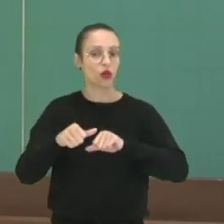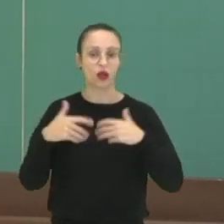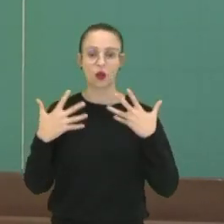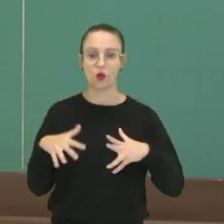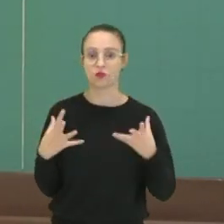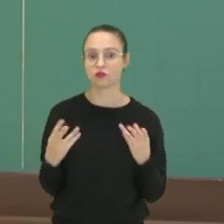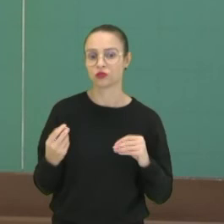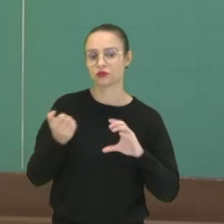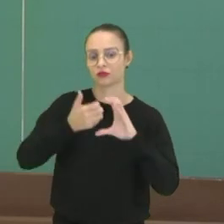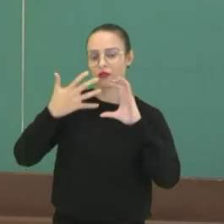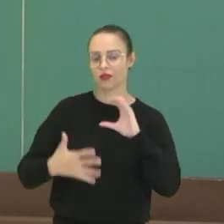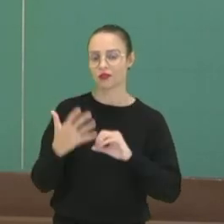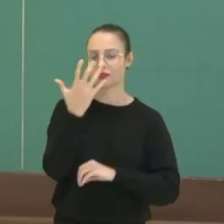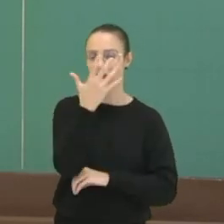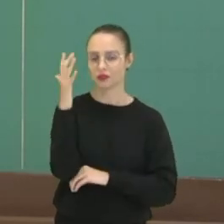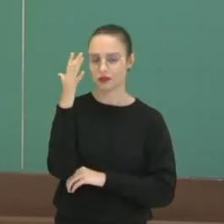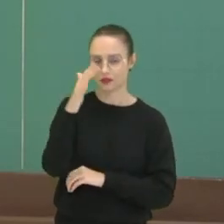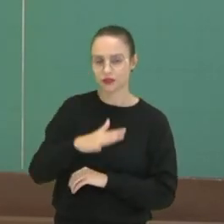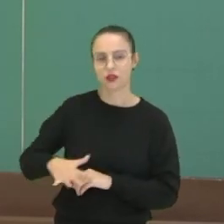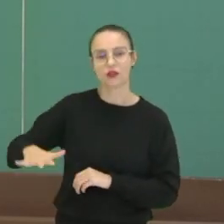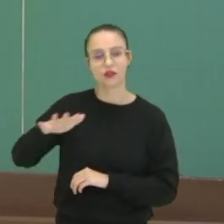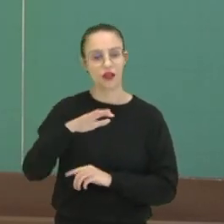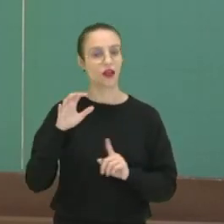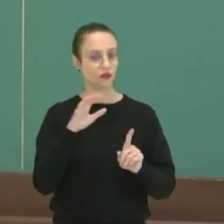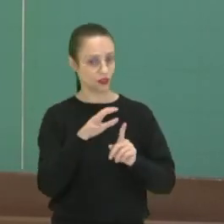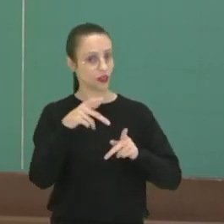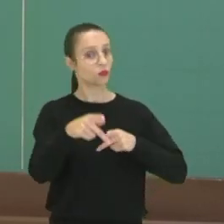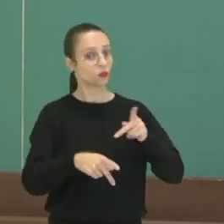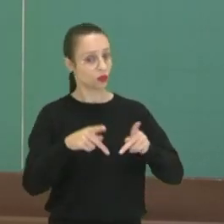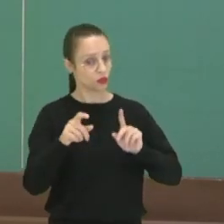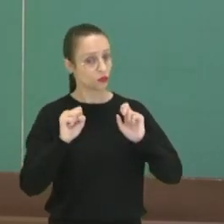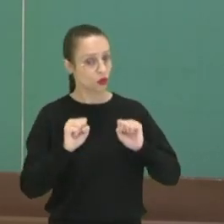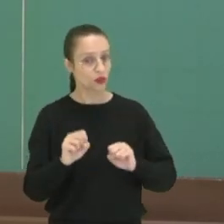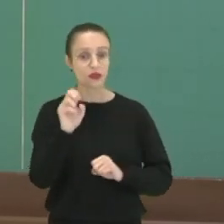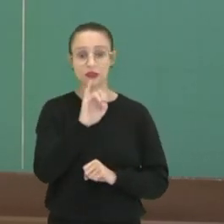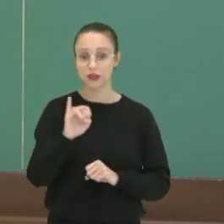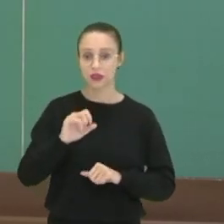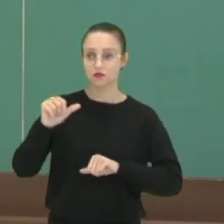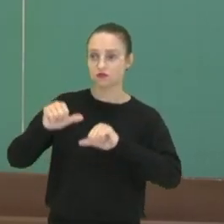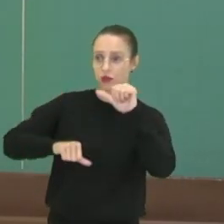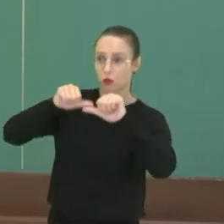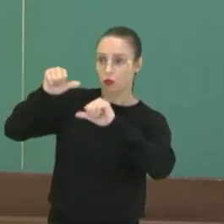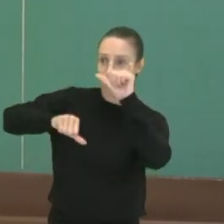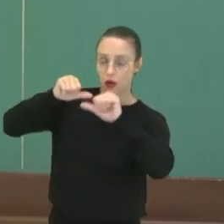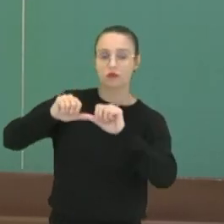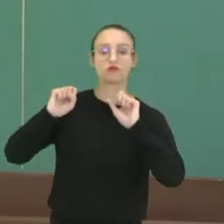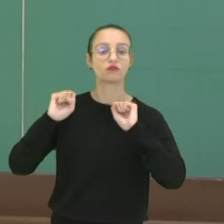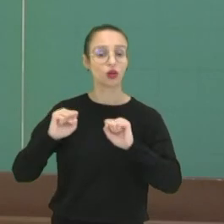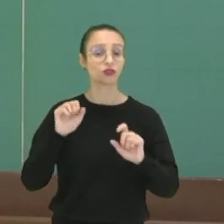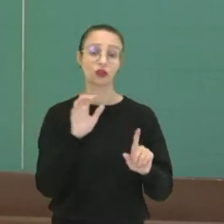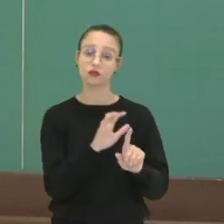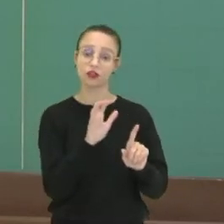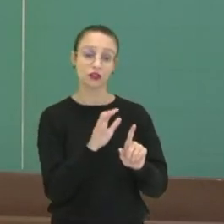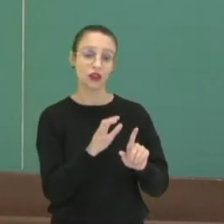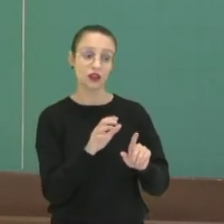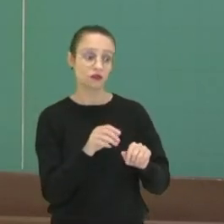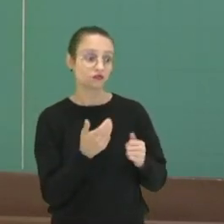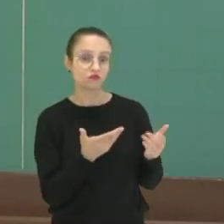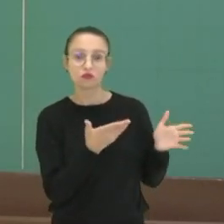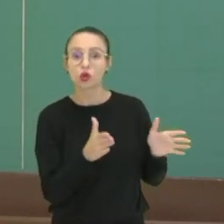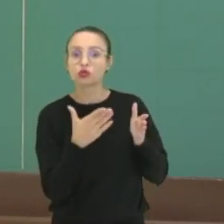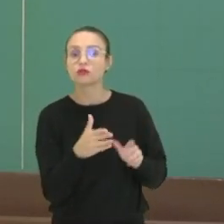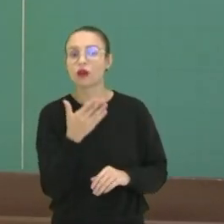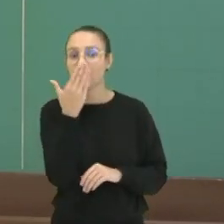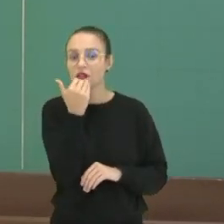características naturais e isso acabar afetando a própria população. Porque se eu tenho mudanças, eu afeto, por exemplo, a produção de alimentos, vamos